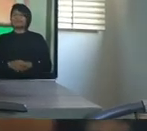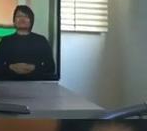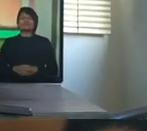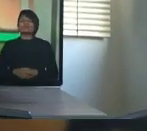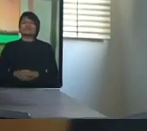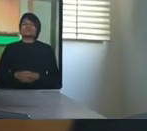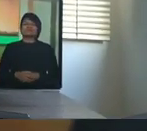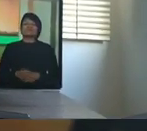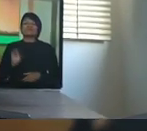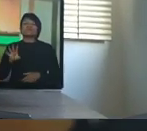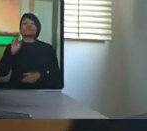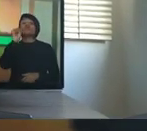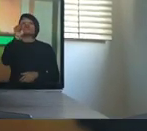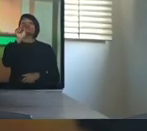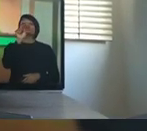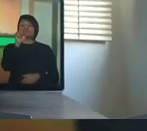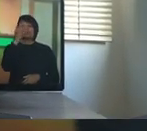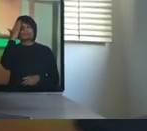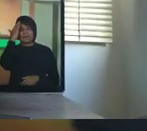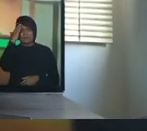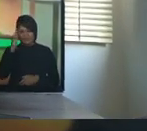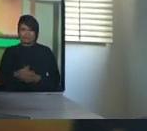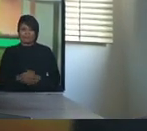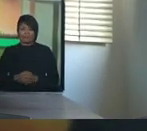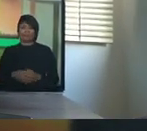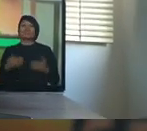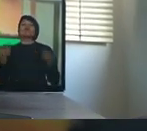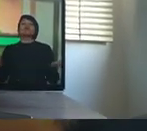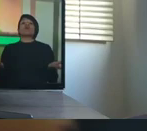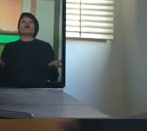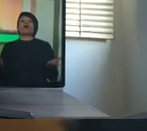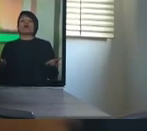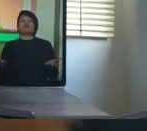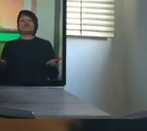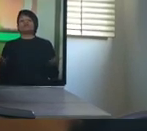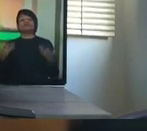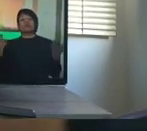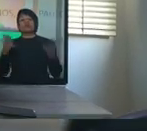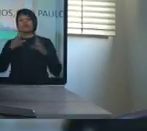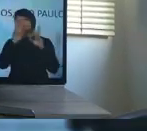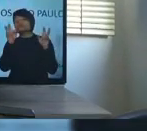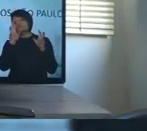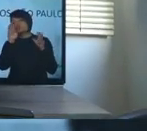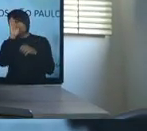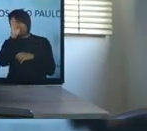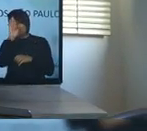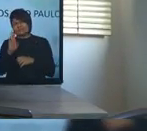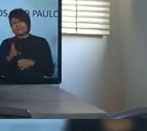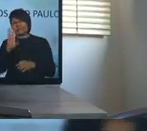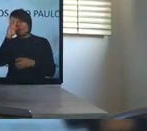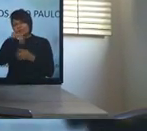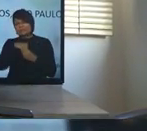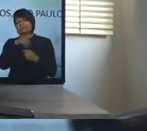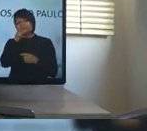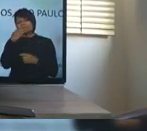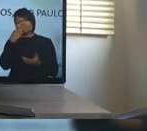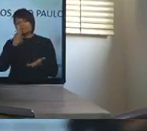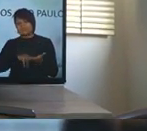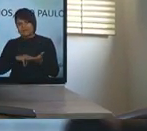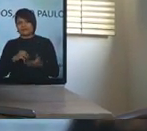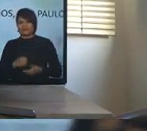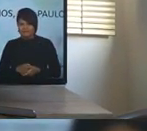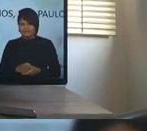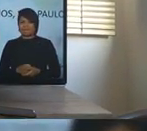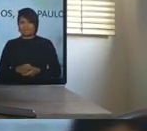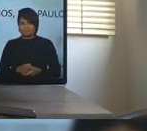sabe não. Só quem sabe aí são vocês. Qual é o assunto, então, gente? Qual é o assunto principal